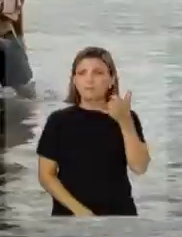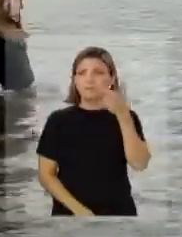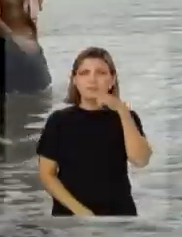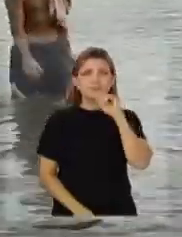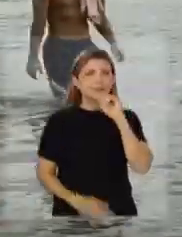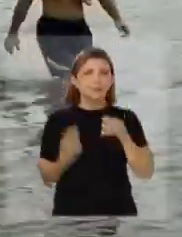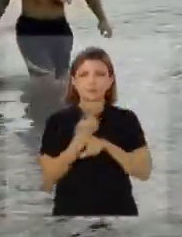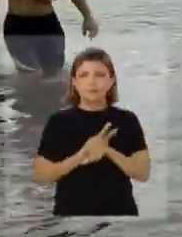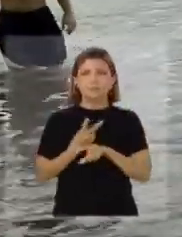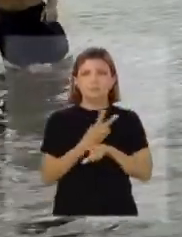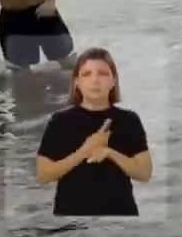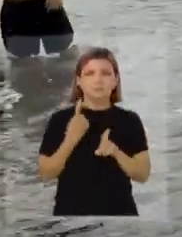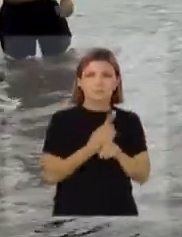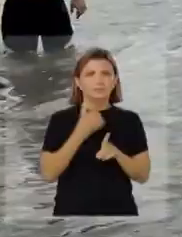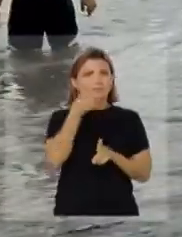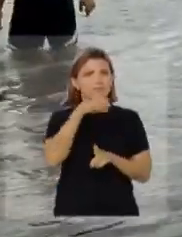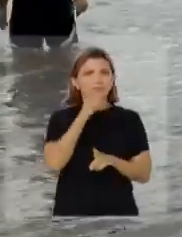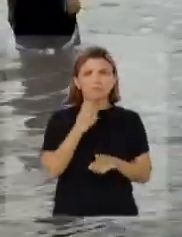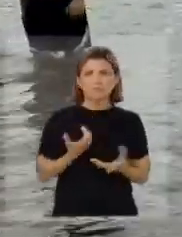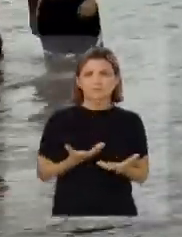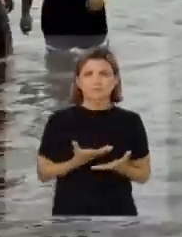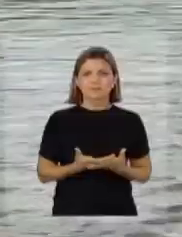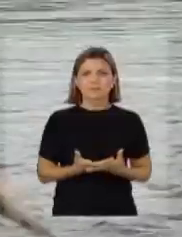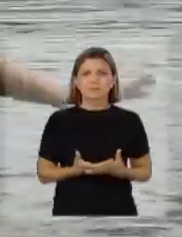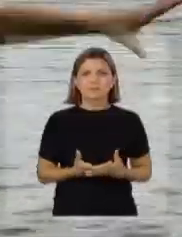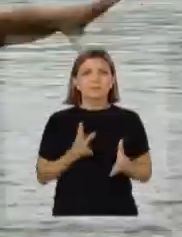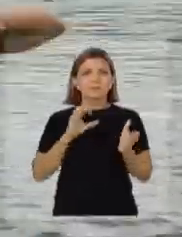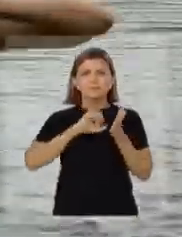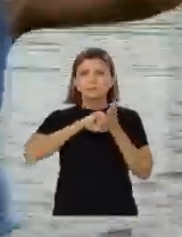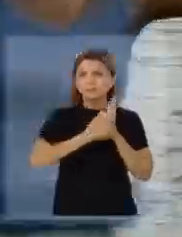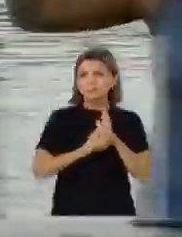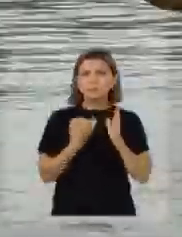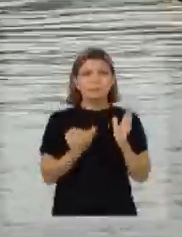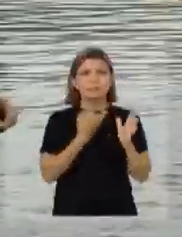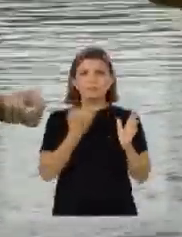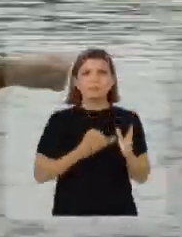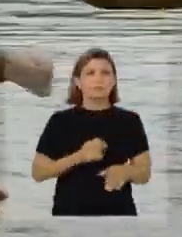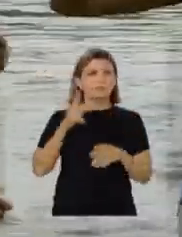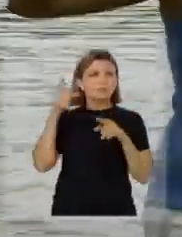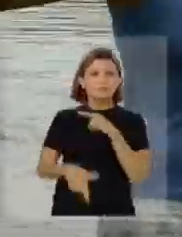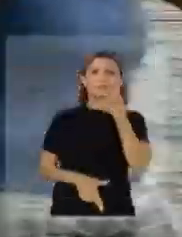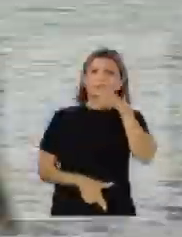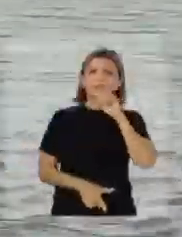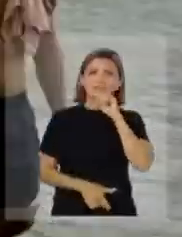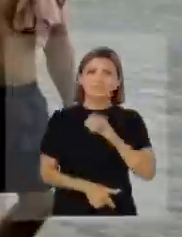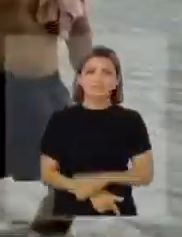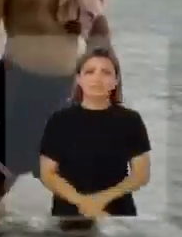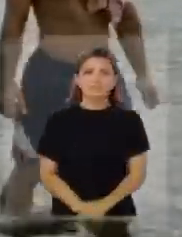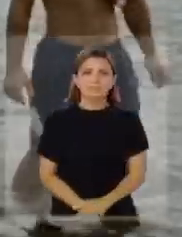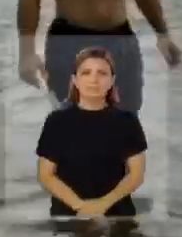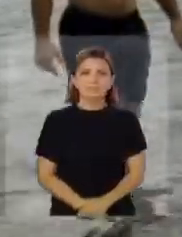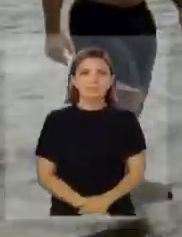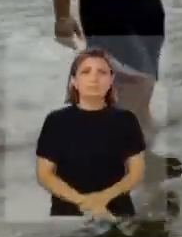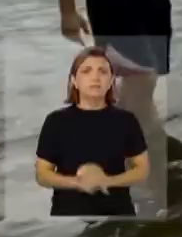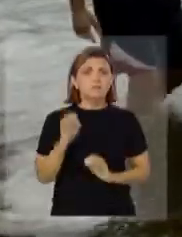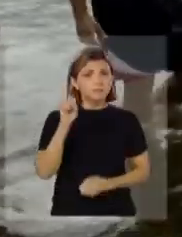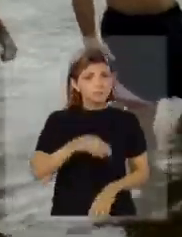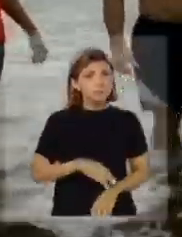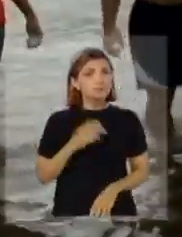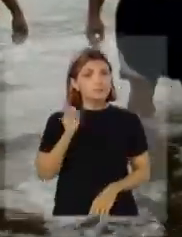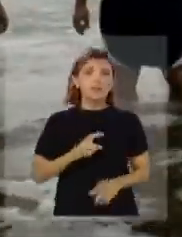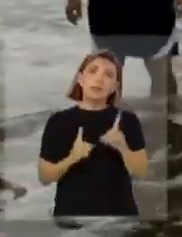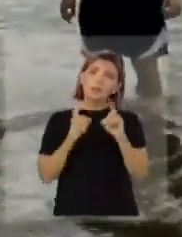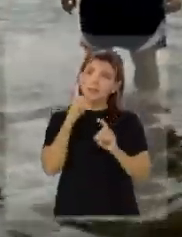celular. Não, mas no caso da Marta, o celular que não funciona é muito útil. Ele desliga o satélite, mãe. O meu celular ainda